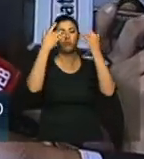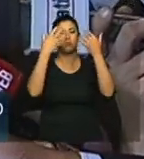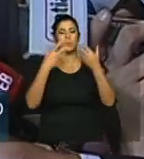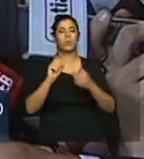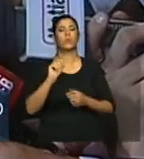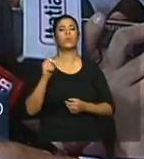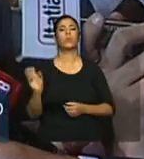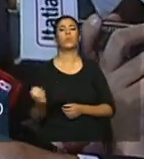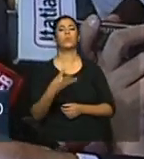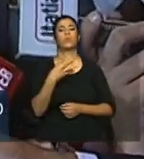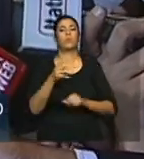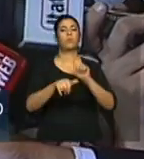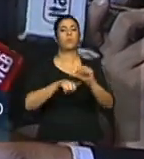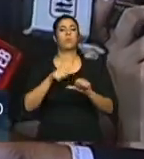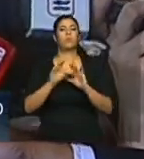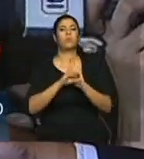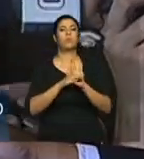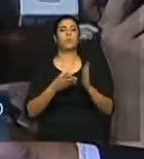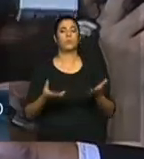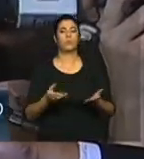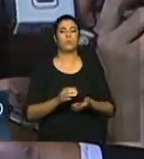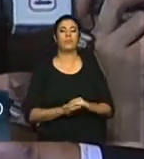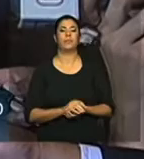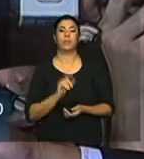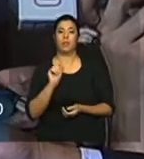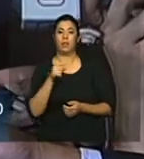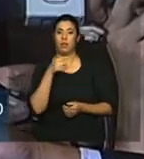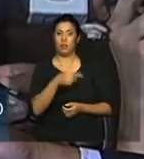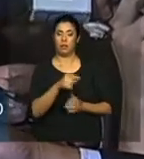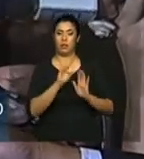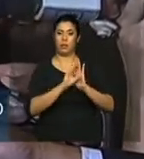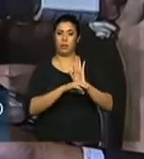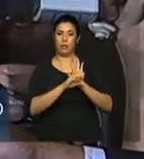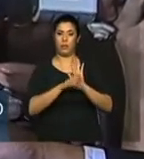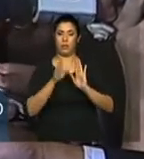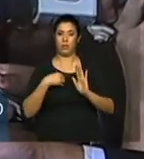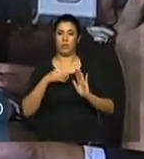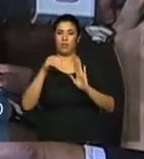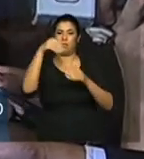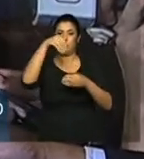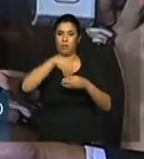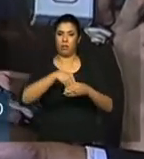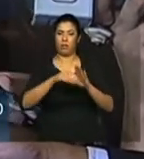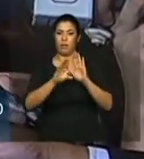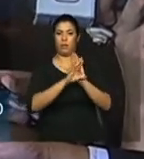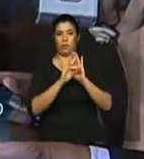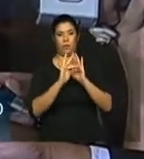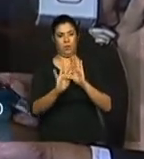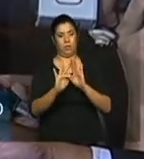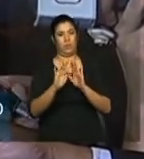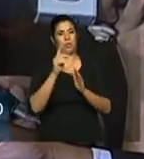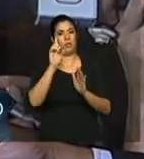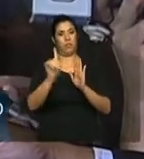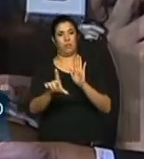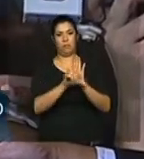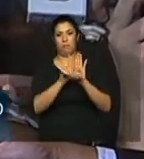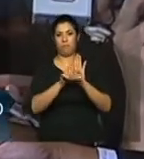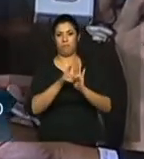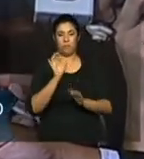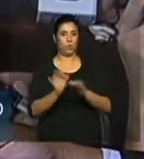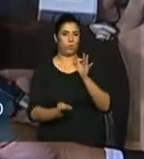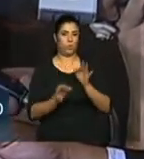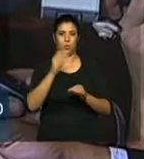uma possível mudança nesse conceito. Não, o conceito é o seguinte, é um conceito, como eu disse, é constitucional. Né? Está no ordenamento jurídico